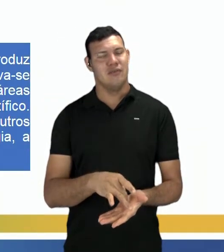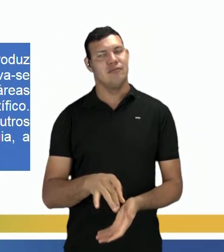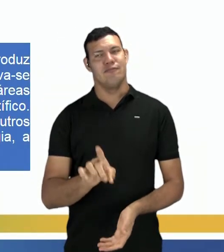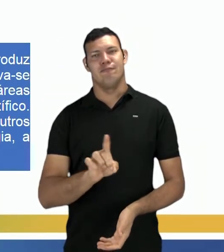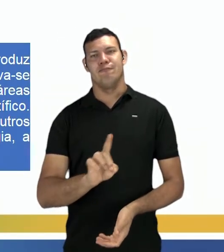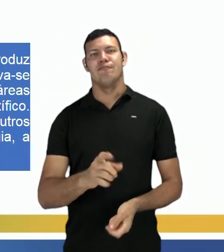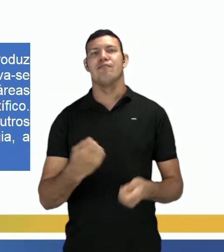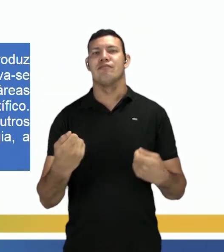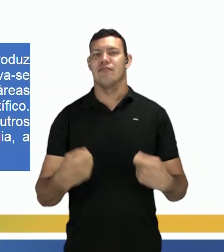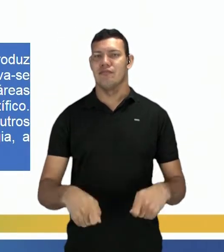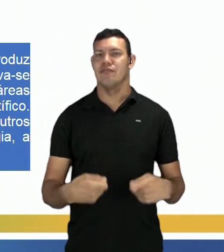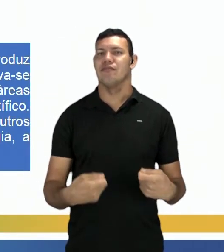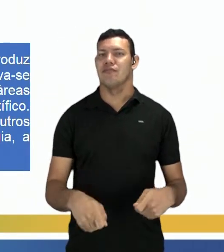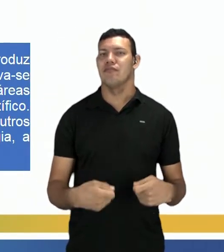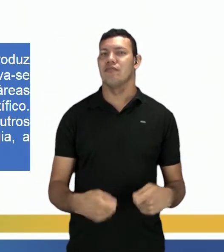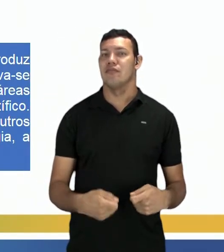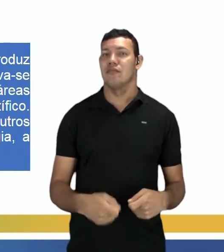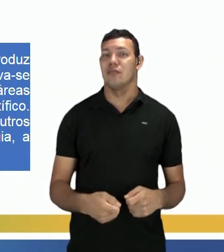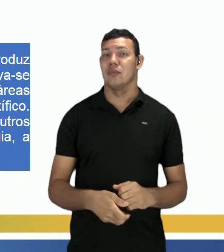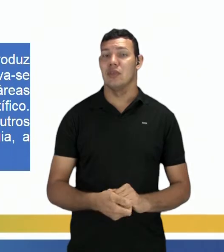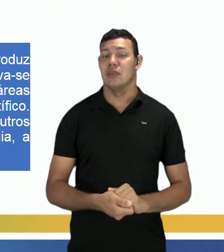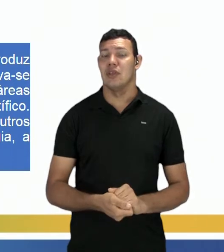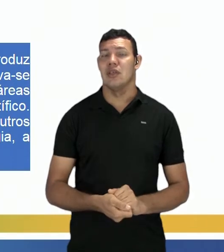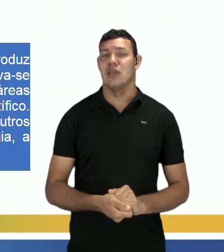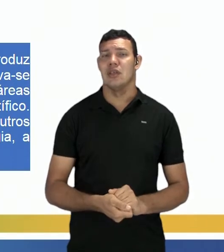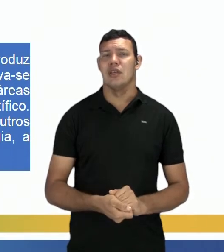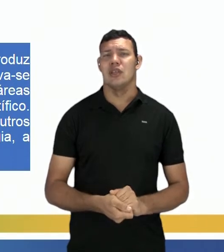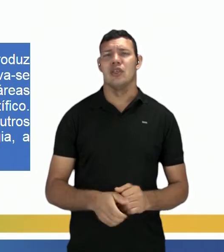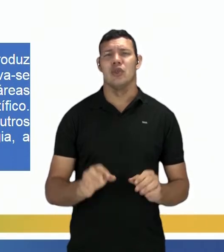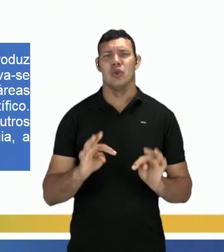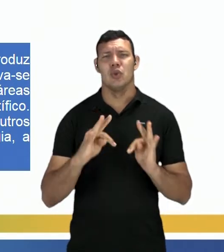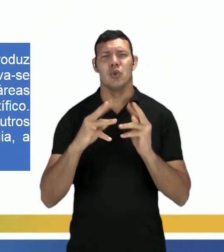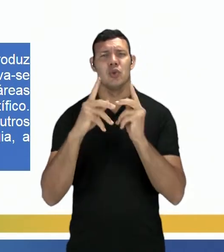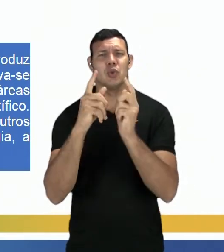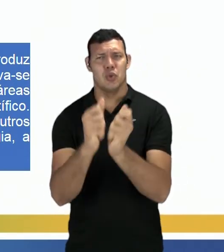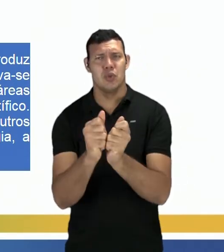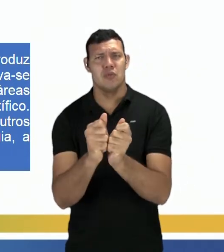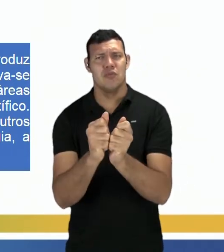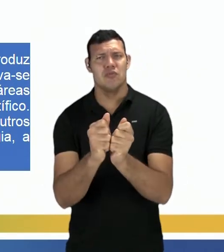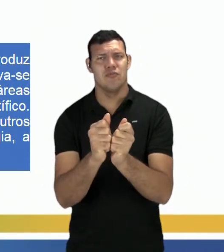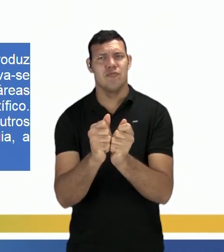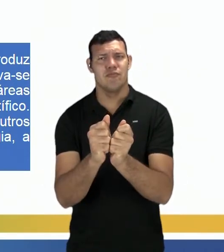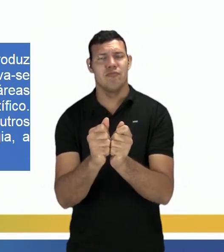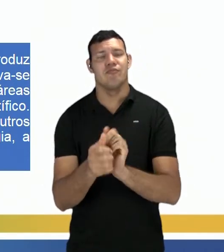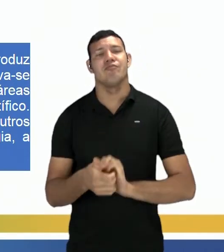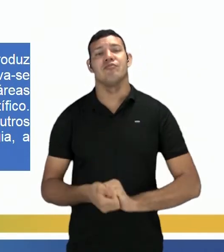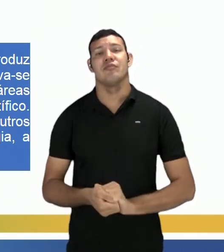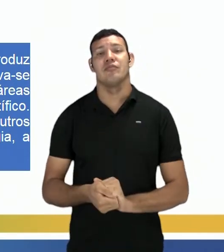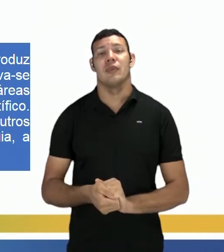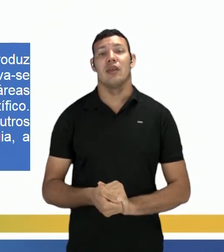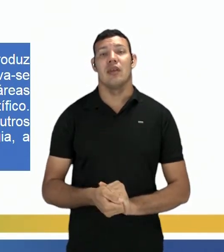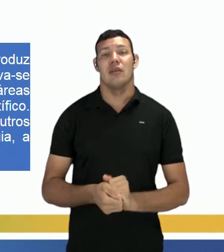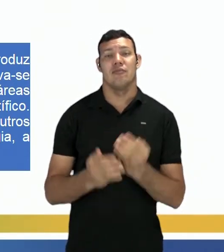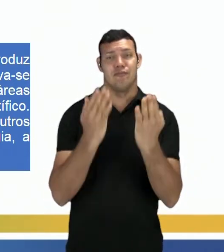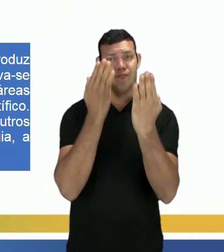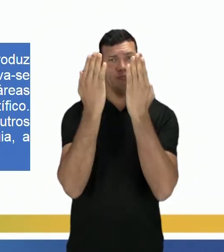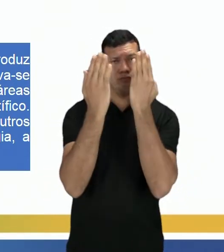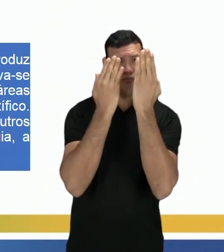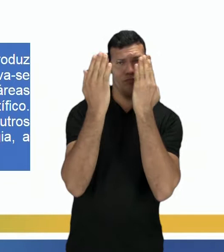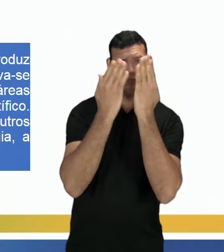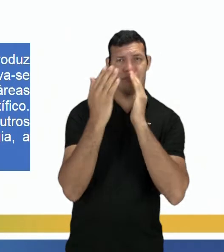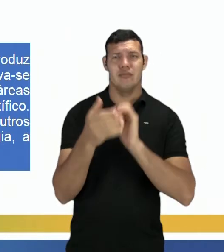saber um tratamento científico. Assim, no século XIX, surgiram outros conhecimentos, como a psicologia,